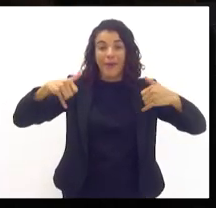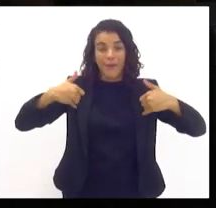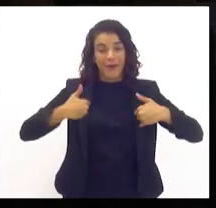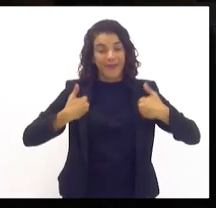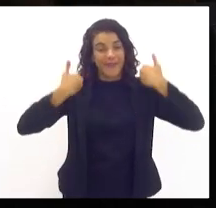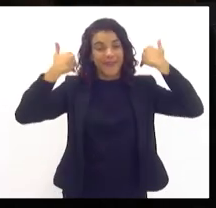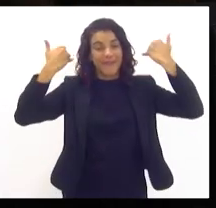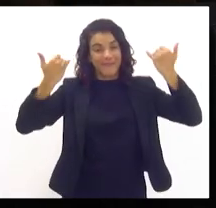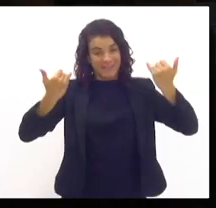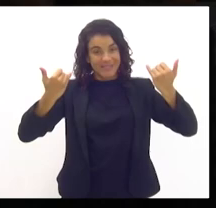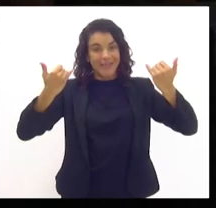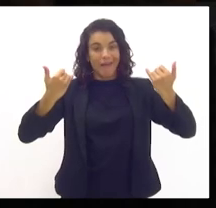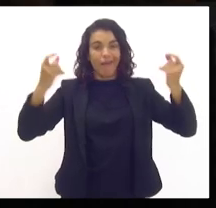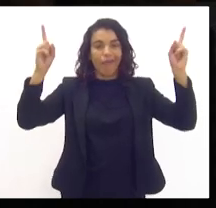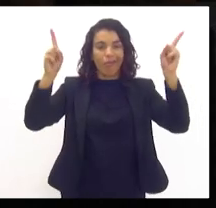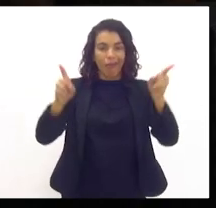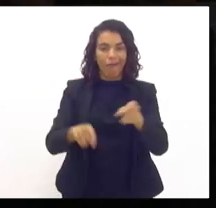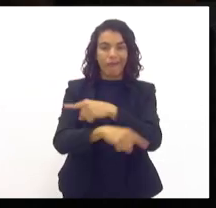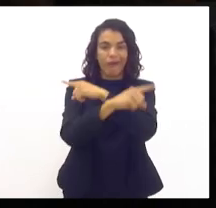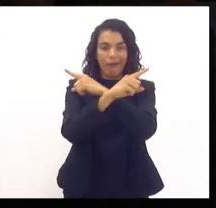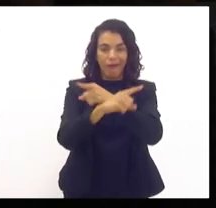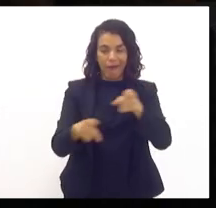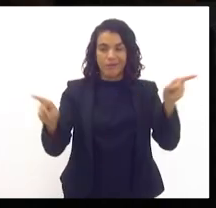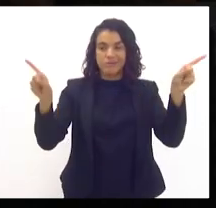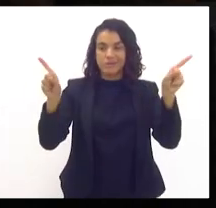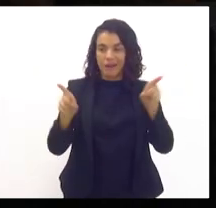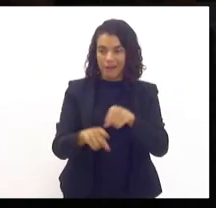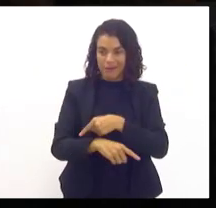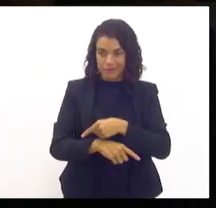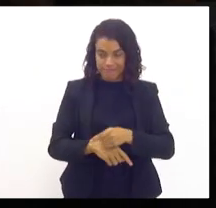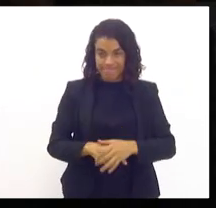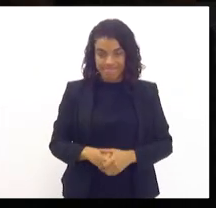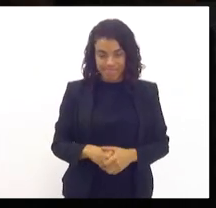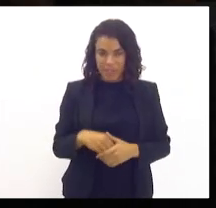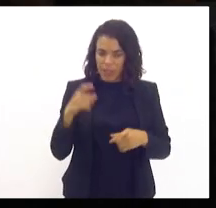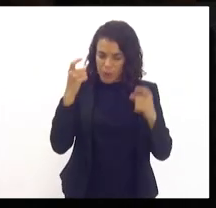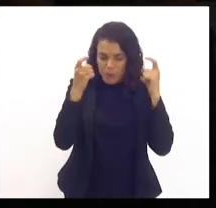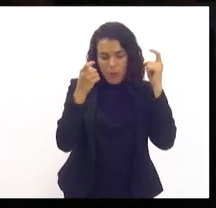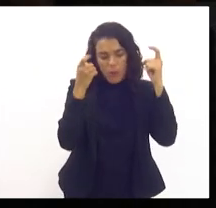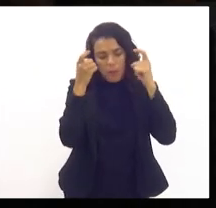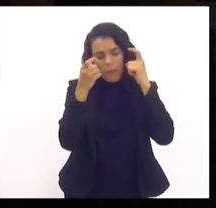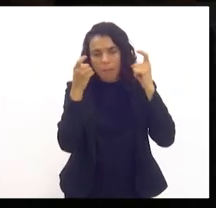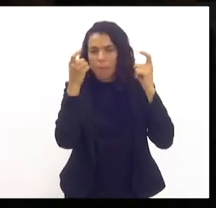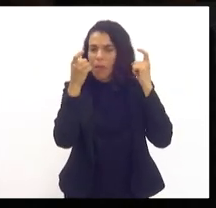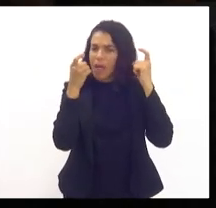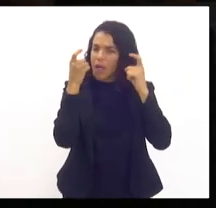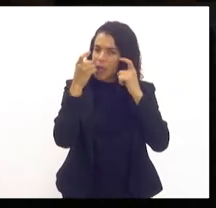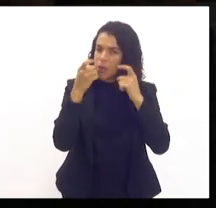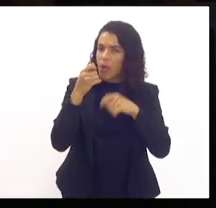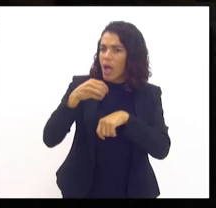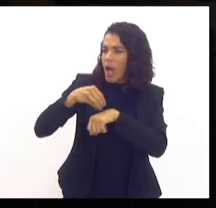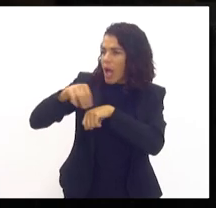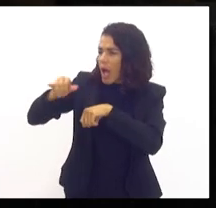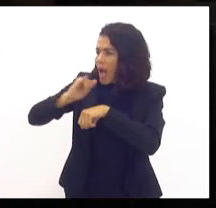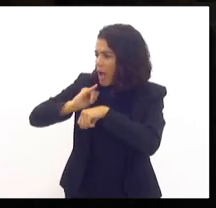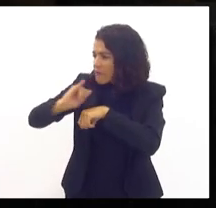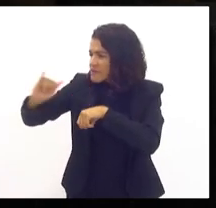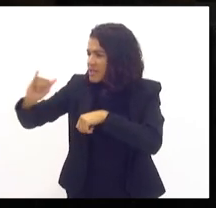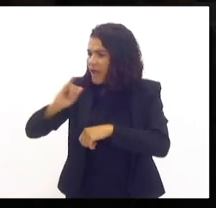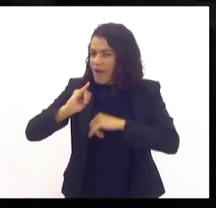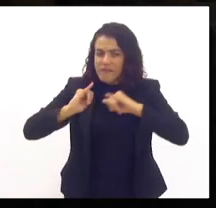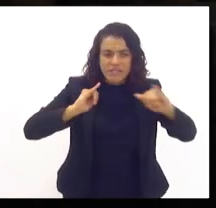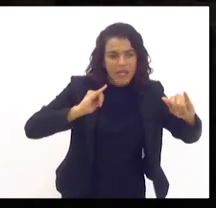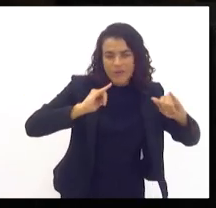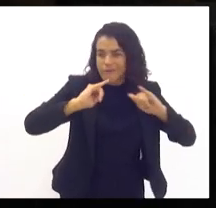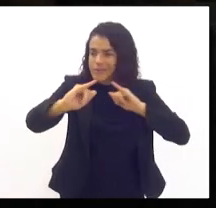comemorativo estava cancelado. Tive a preocupação de avisar algumas pessoas que isso